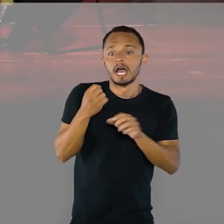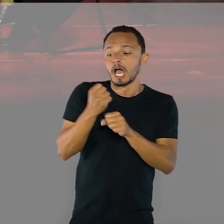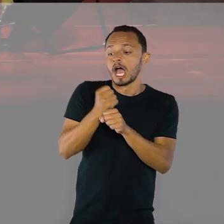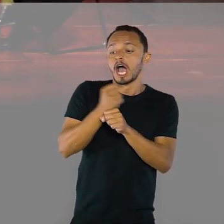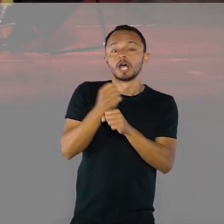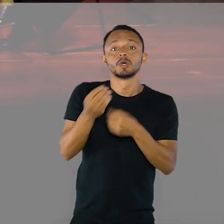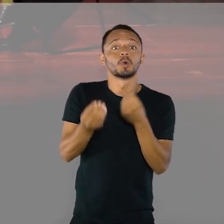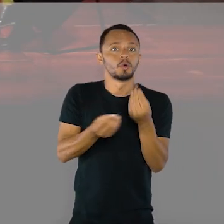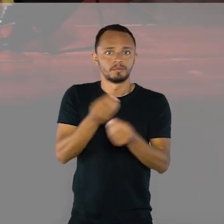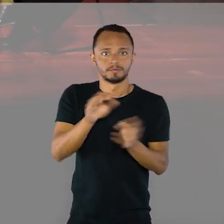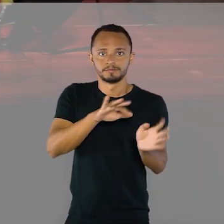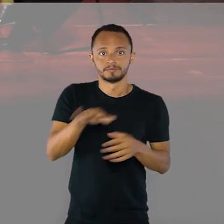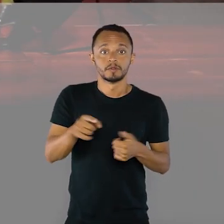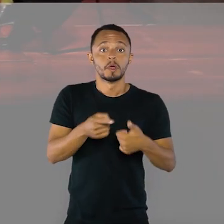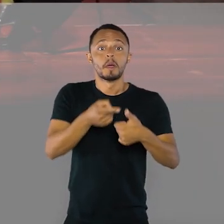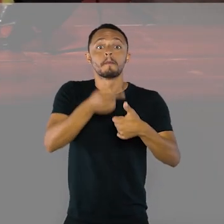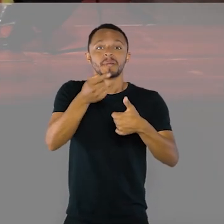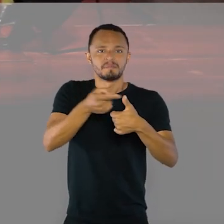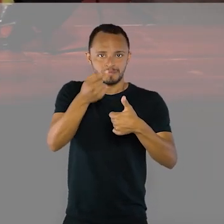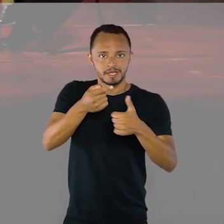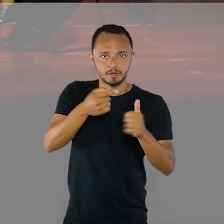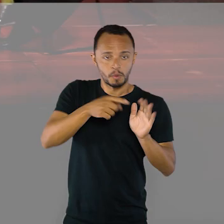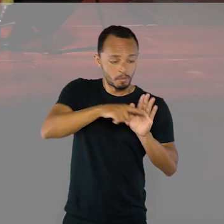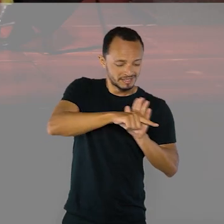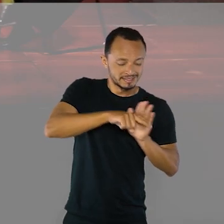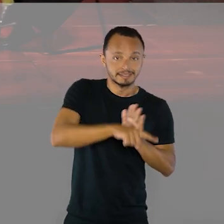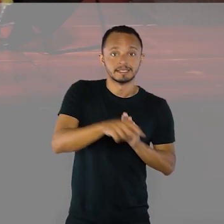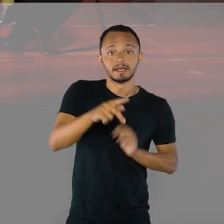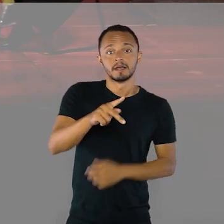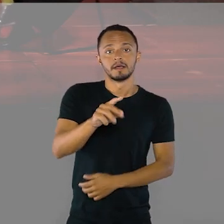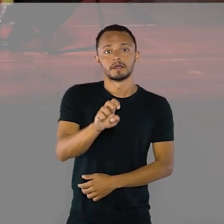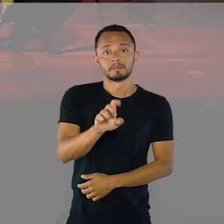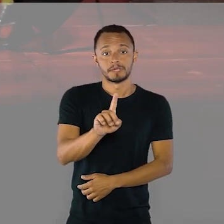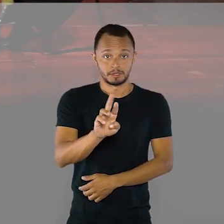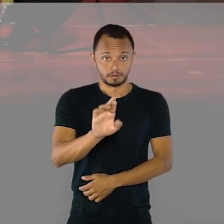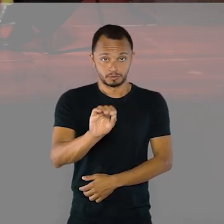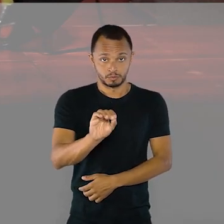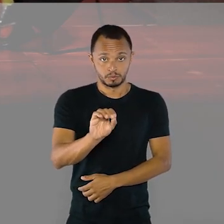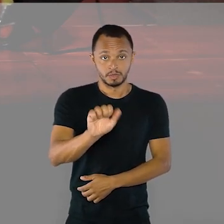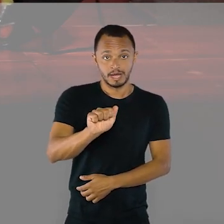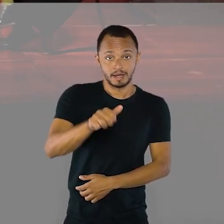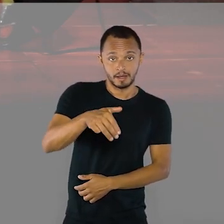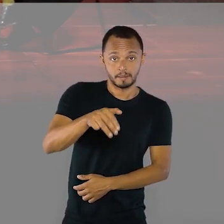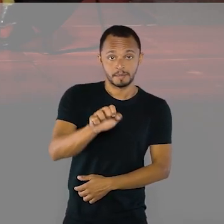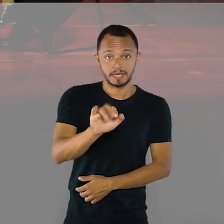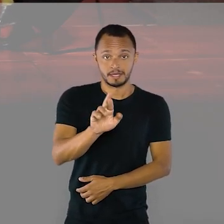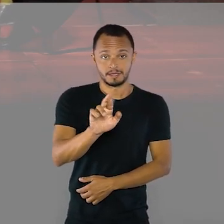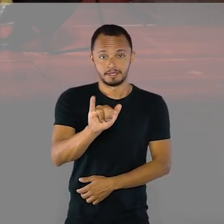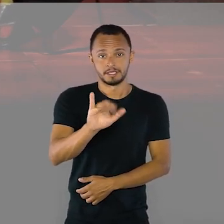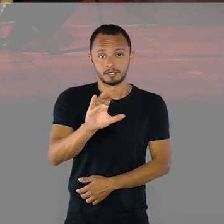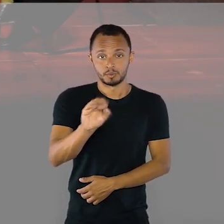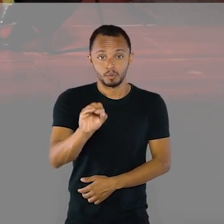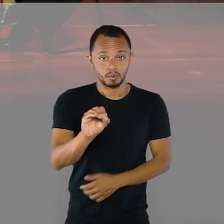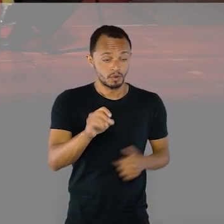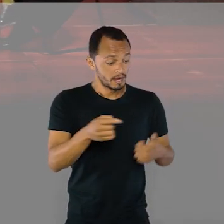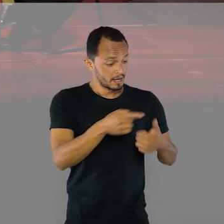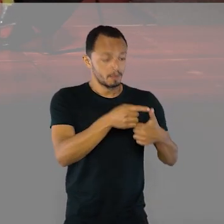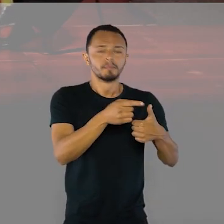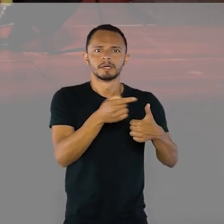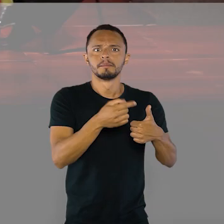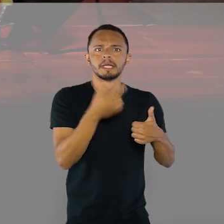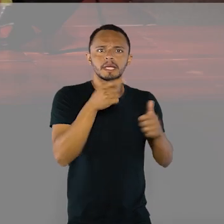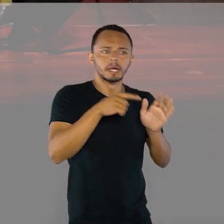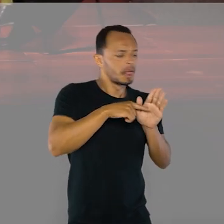livro sobre Pedro Américo. Então, a dinâmica vai ser assim. Eu vou começar, depois Carlos continua, depois Lúcia, depois eu volto, e depois a gente